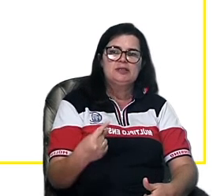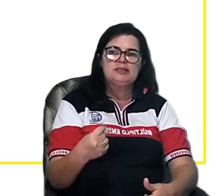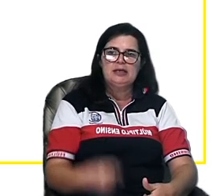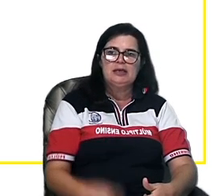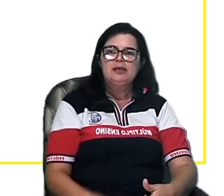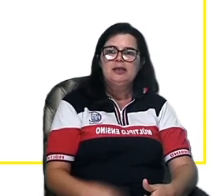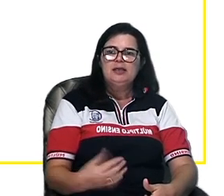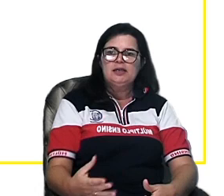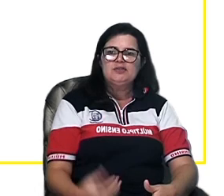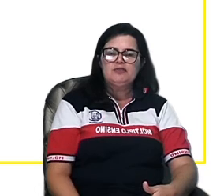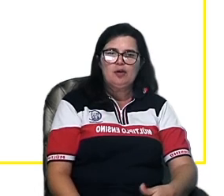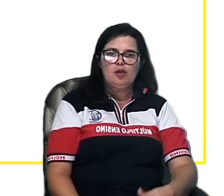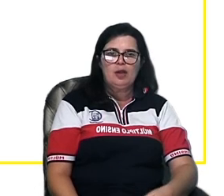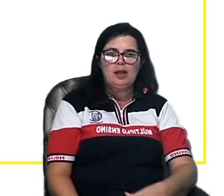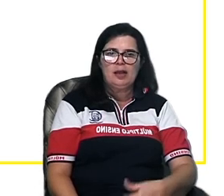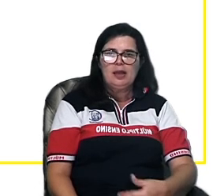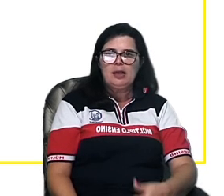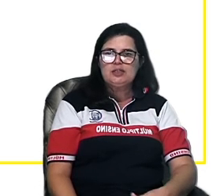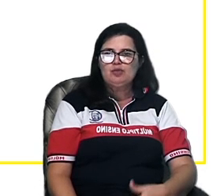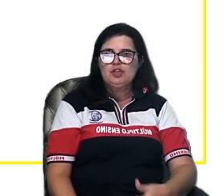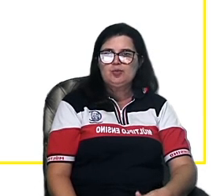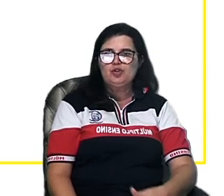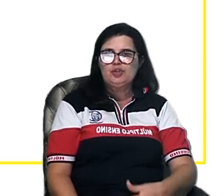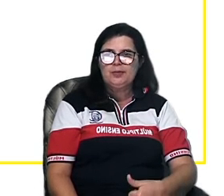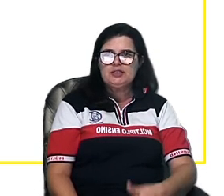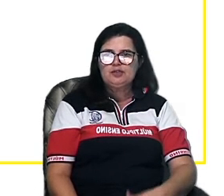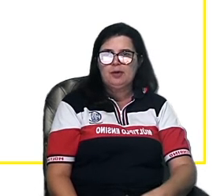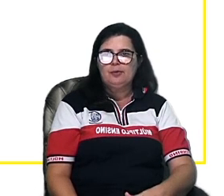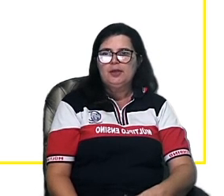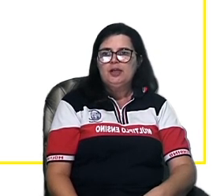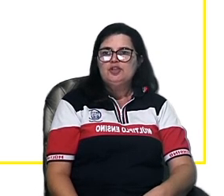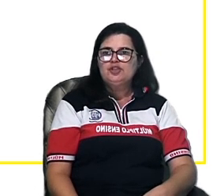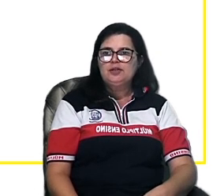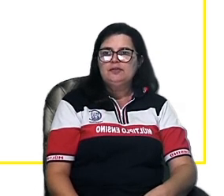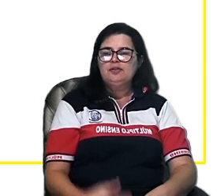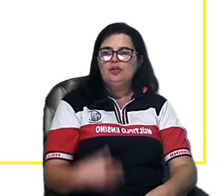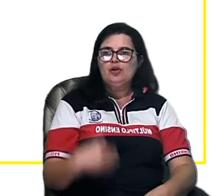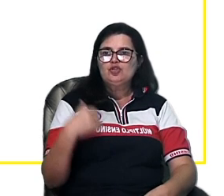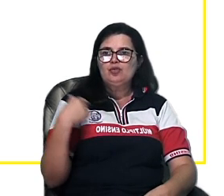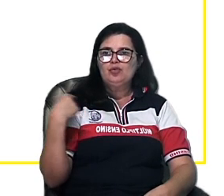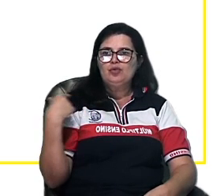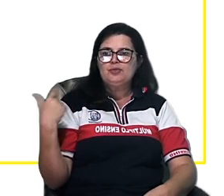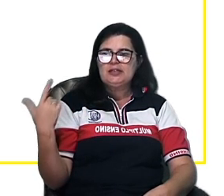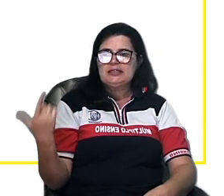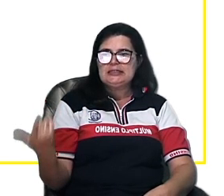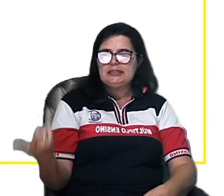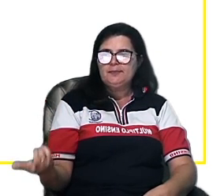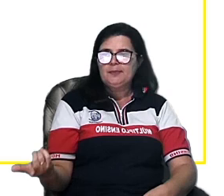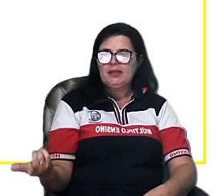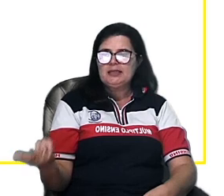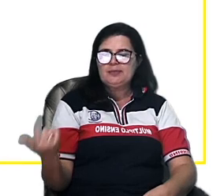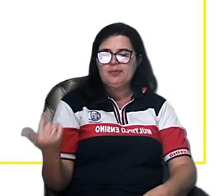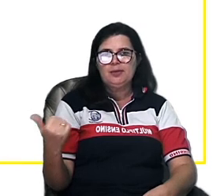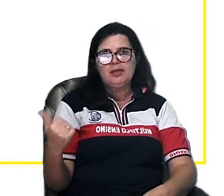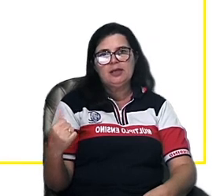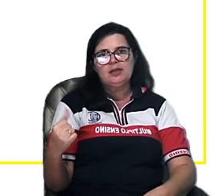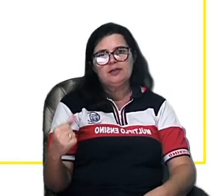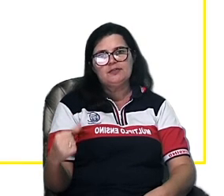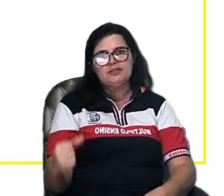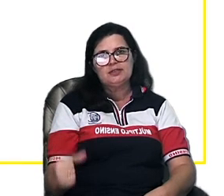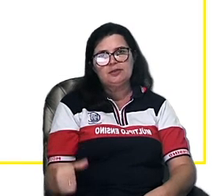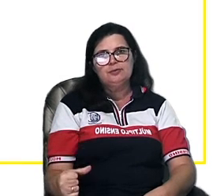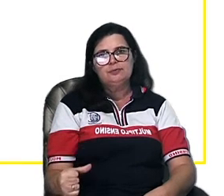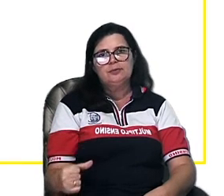né, da nossa cidade? E aí você vai colocar a sua resposta pessoal. Gente, nós concluímos assim essa